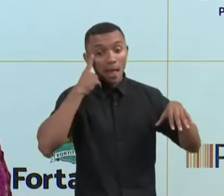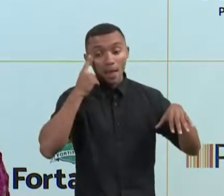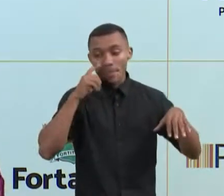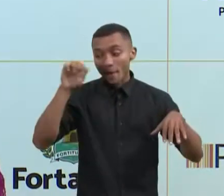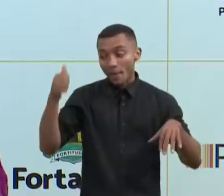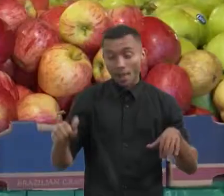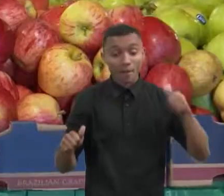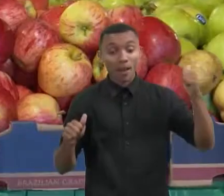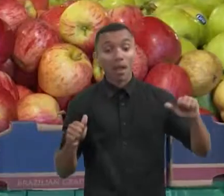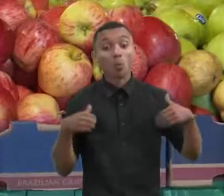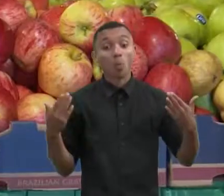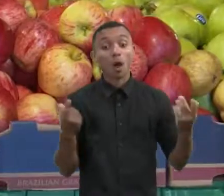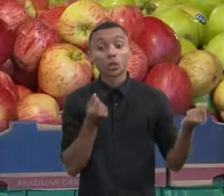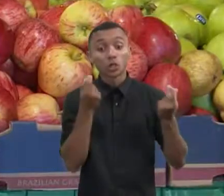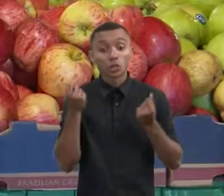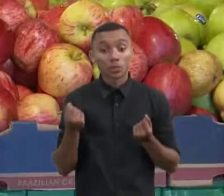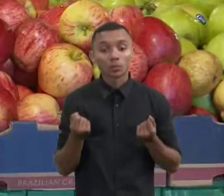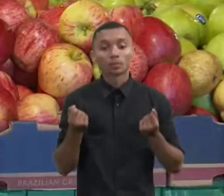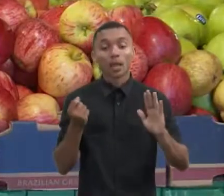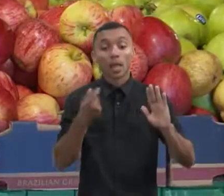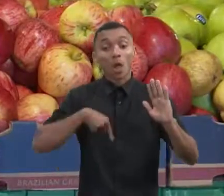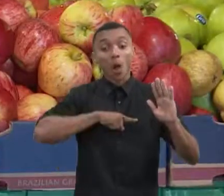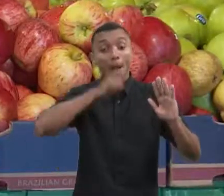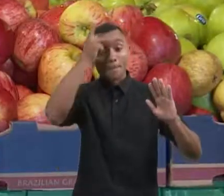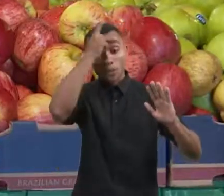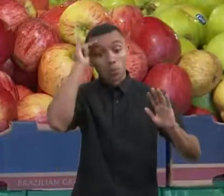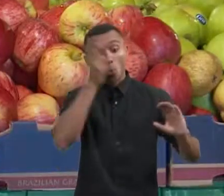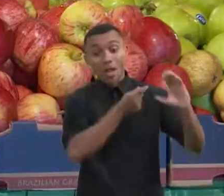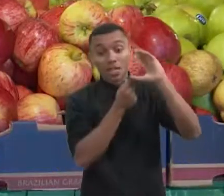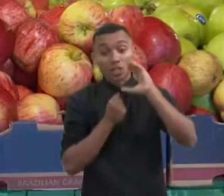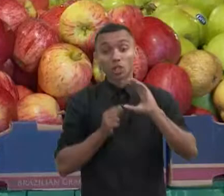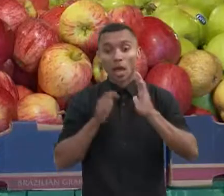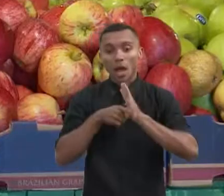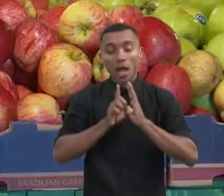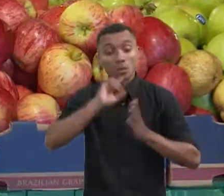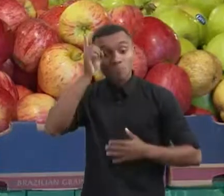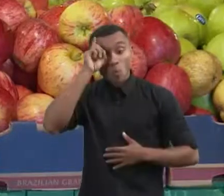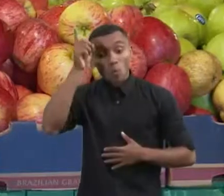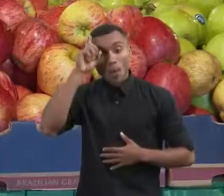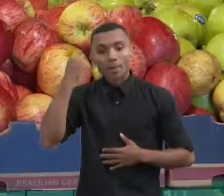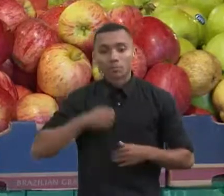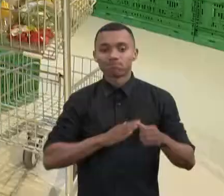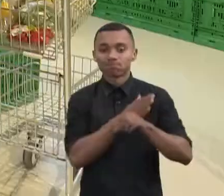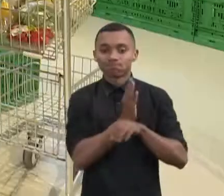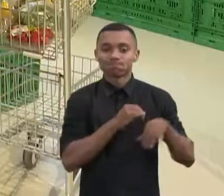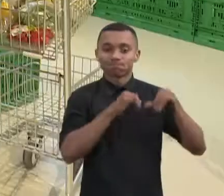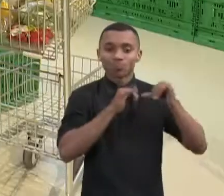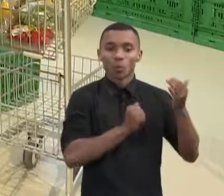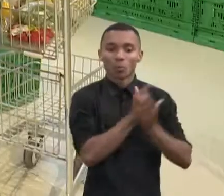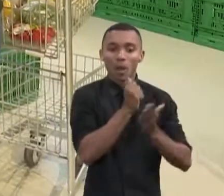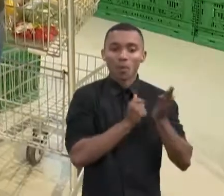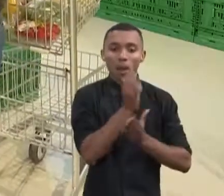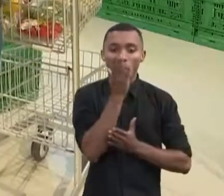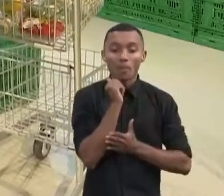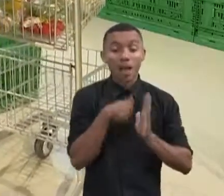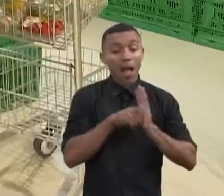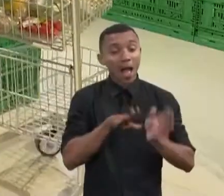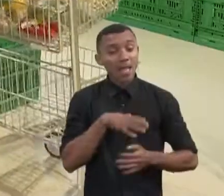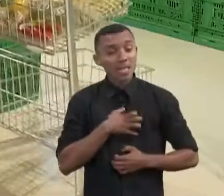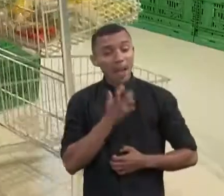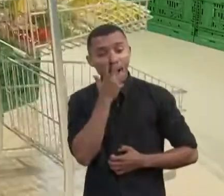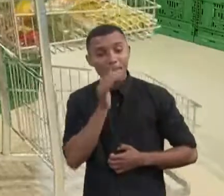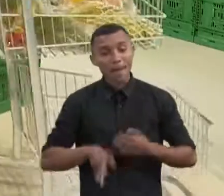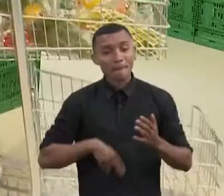a variação. E nós, consumidores que frequentemente precisamos ir ao supermercado, percebemos esse